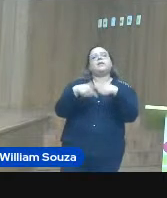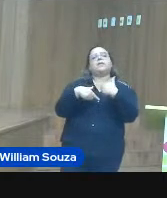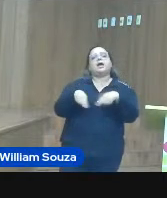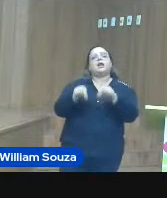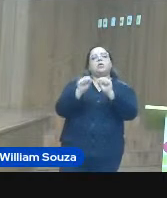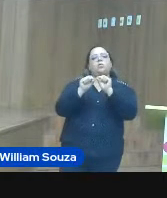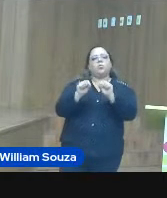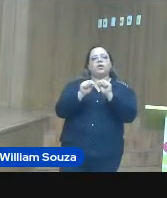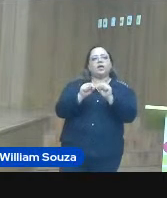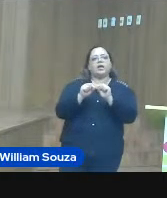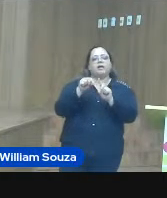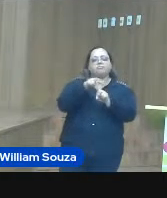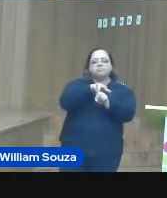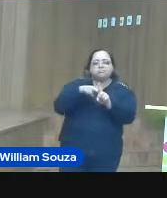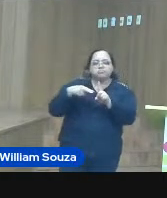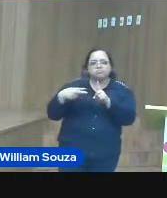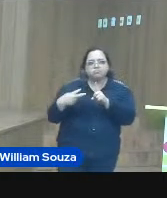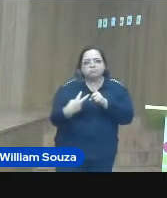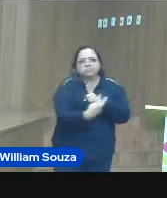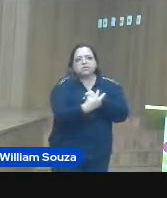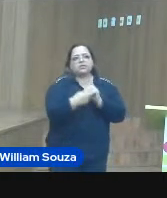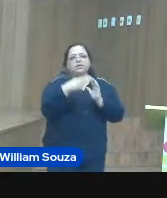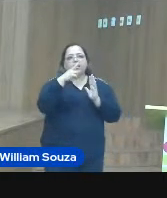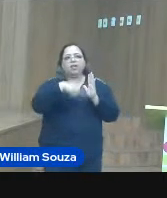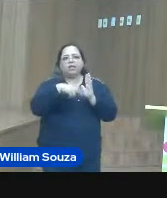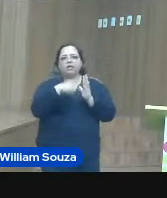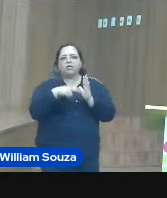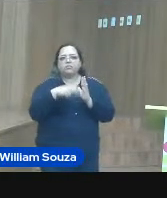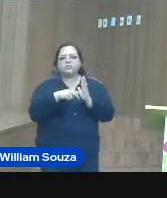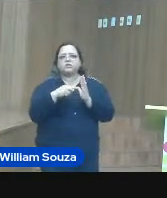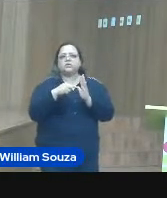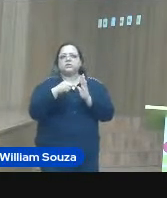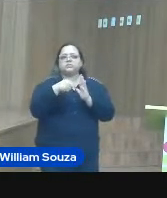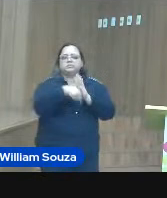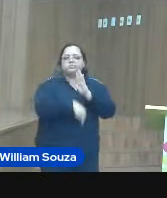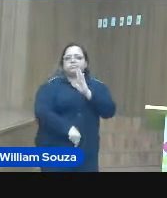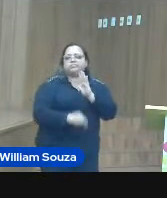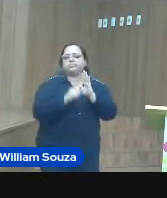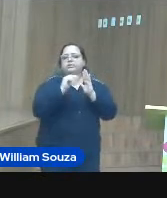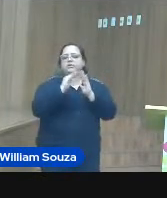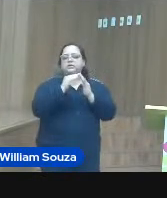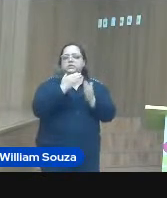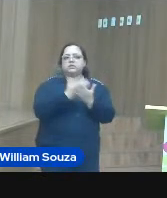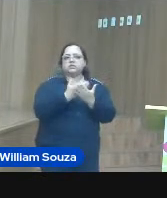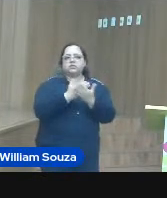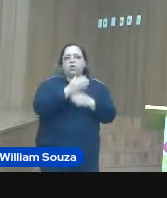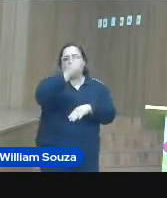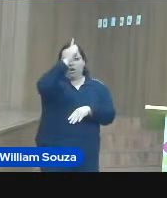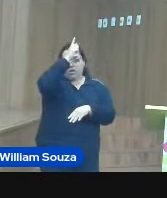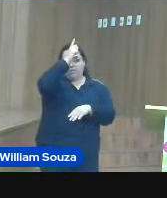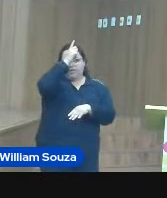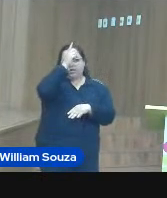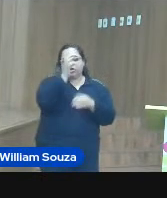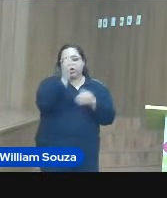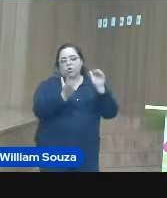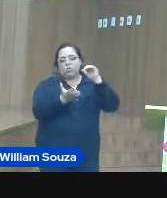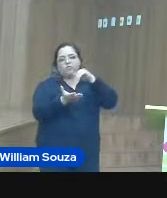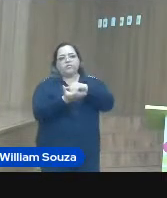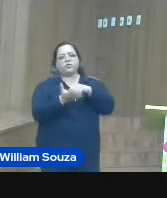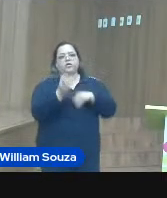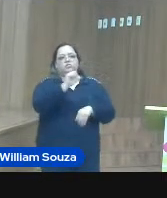perspectiva dessa leitura de rigor da escola alemã do final do século XIX.